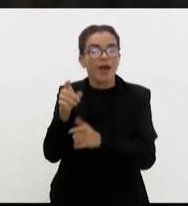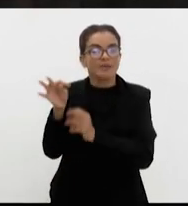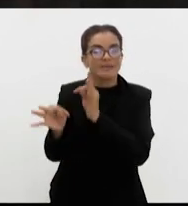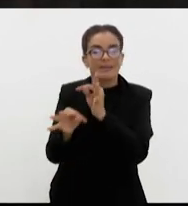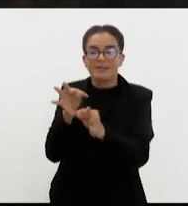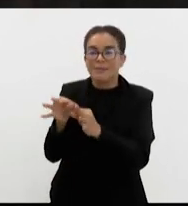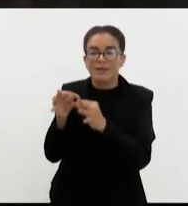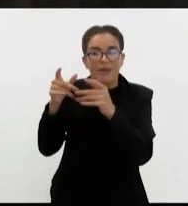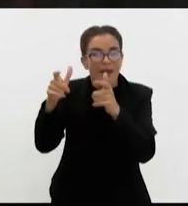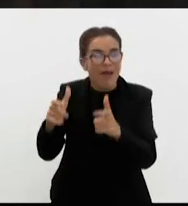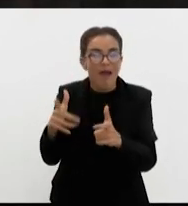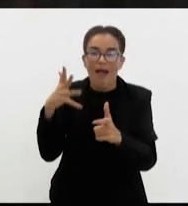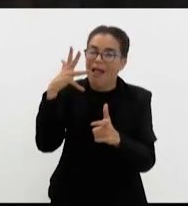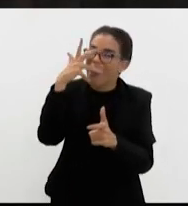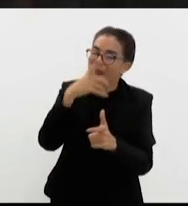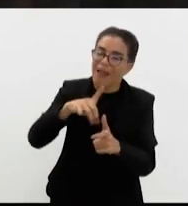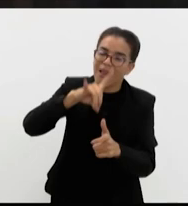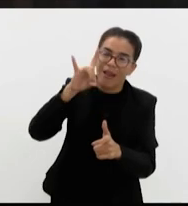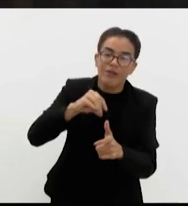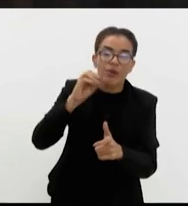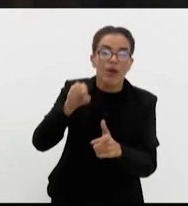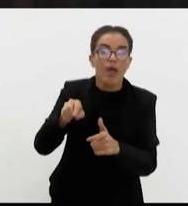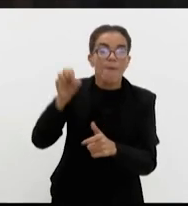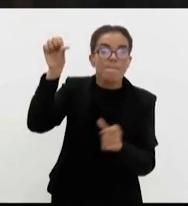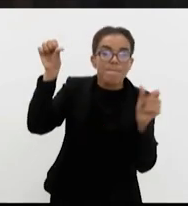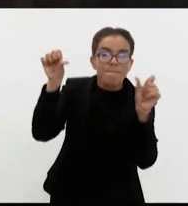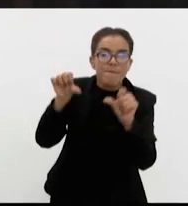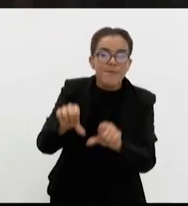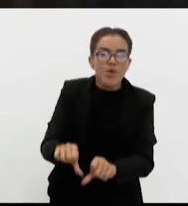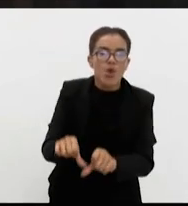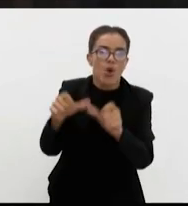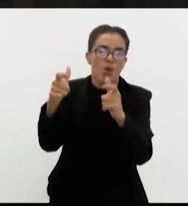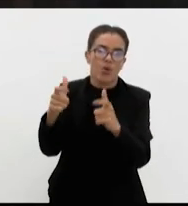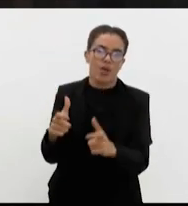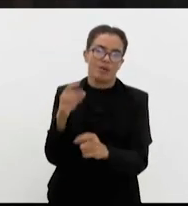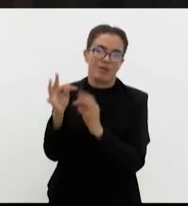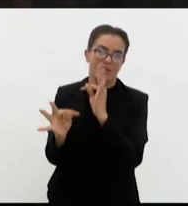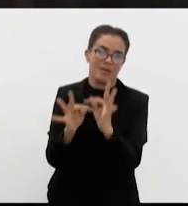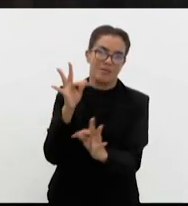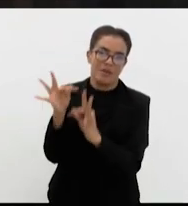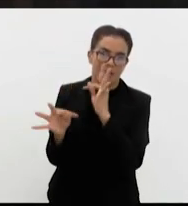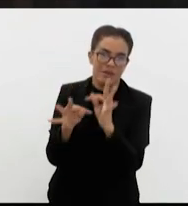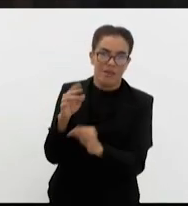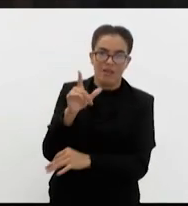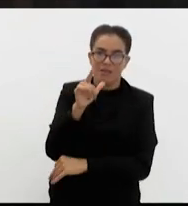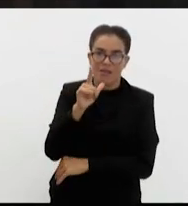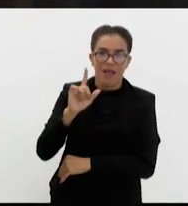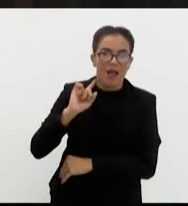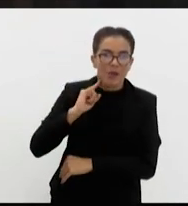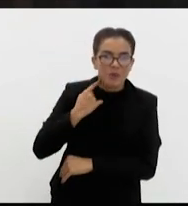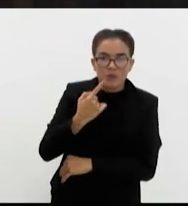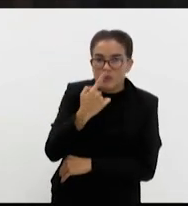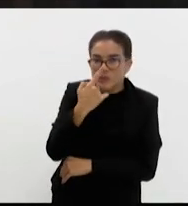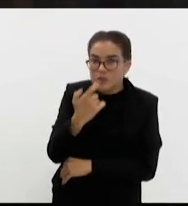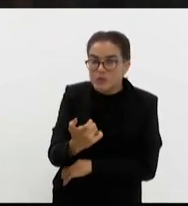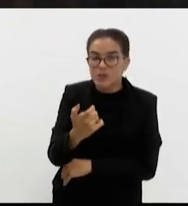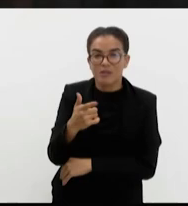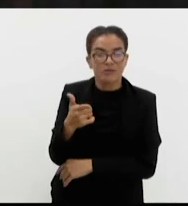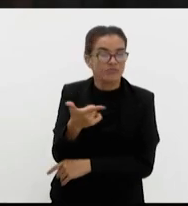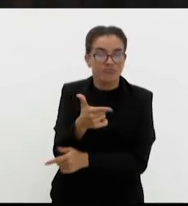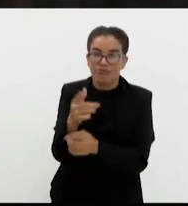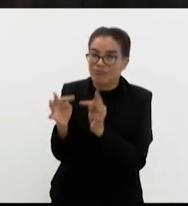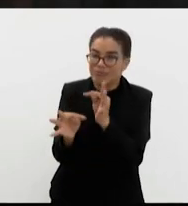lindo e impactante é a pior estação de tratamento de esgoto que temos no estado do Rio de Janeiro não se trata absolutamente